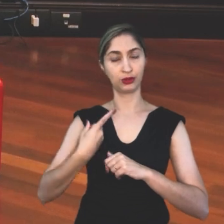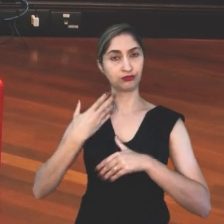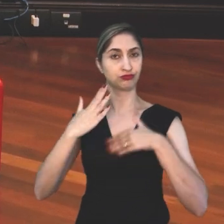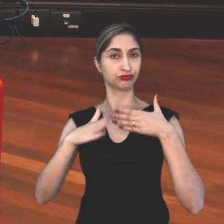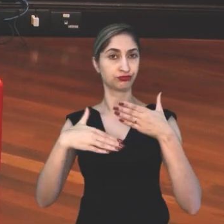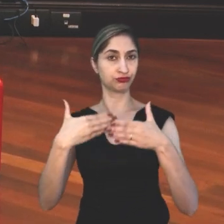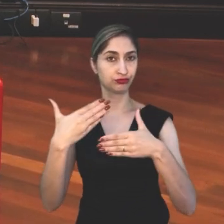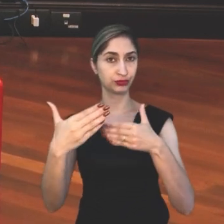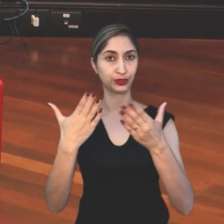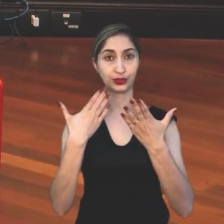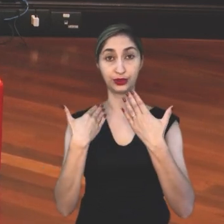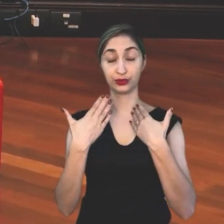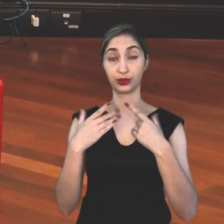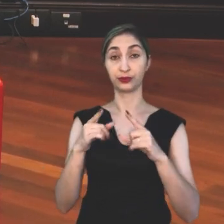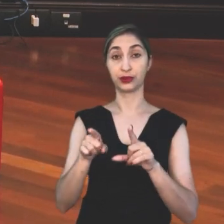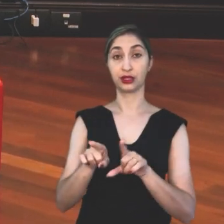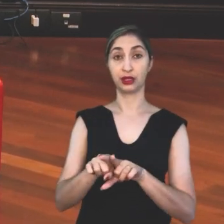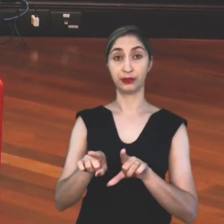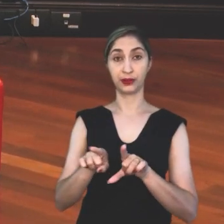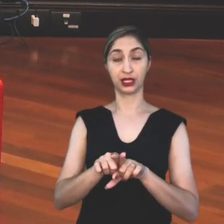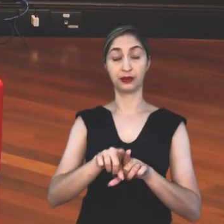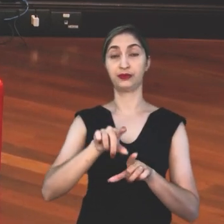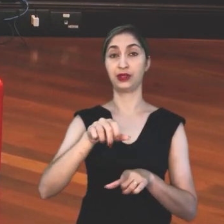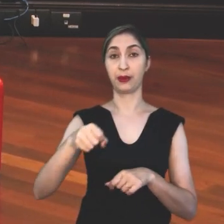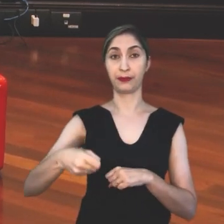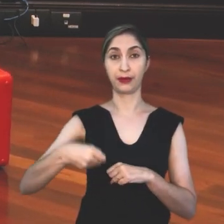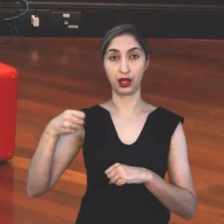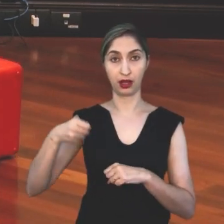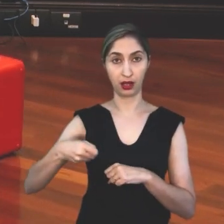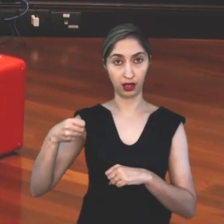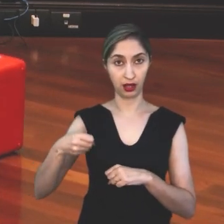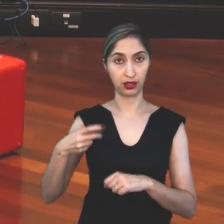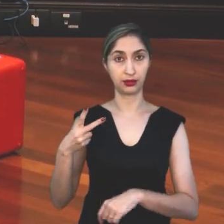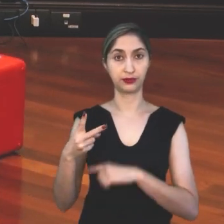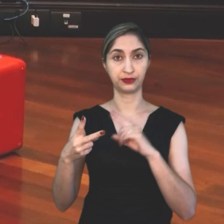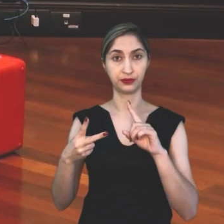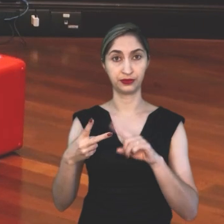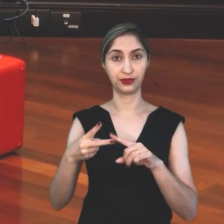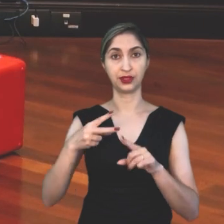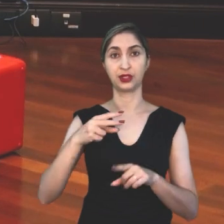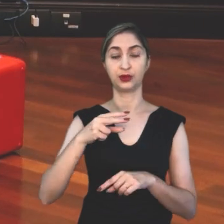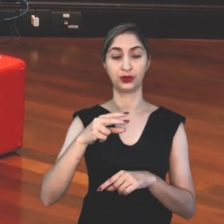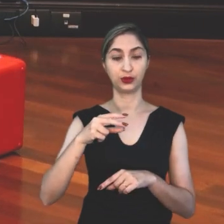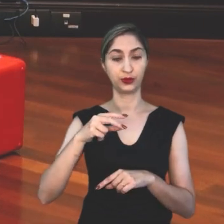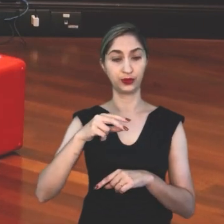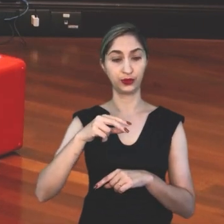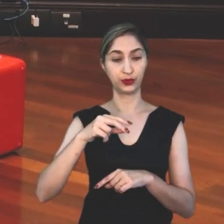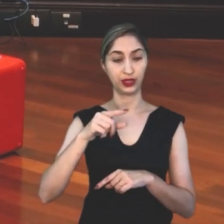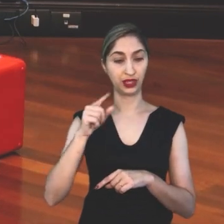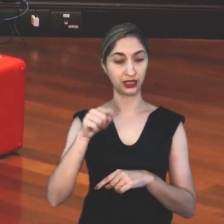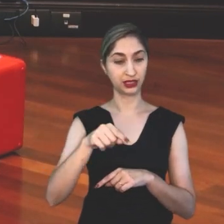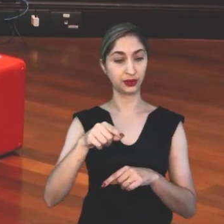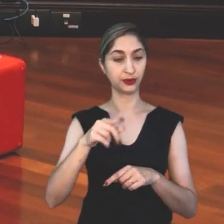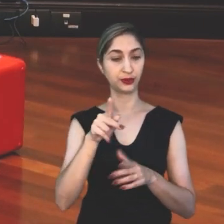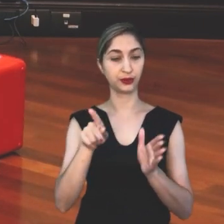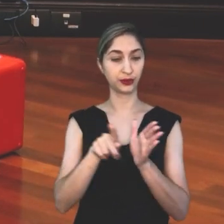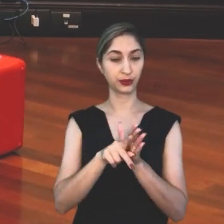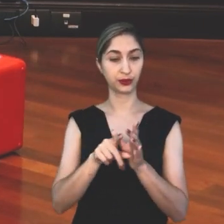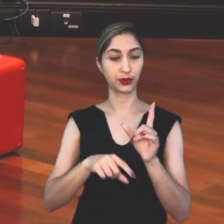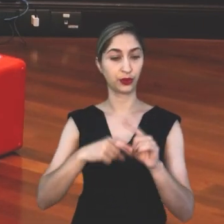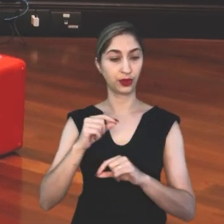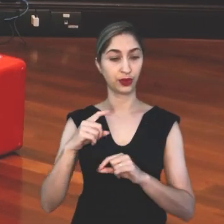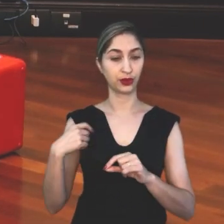dela. Então a gente vai trazendo todas essas questões. E aí, além da mala, a gente tem o